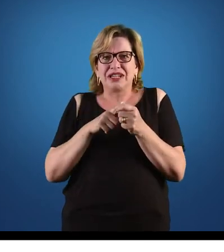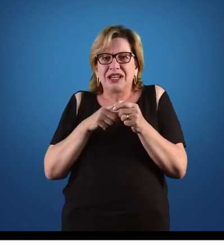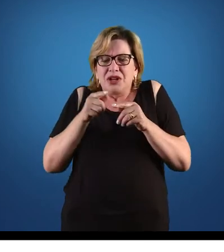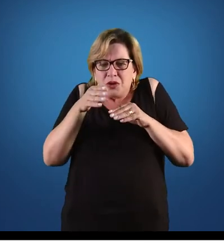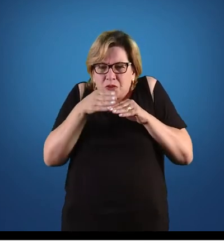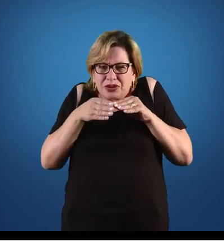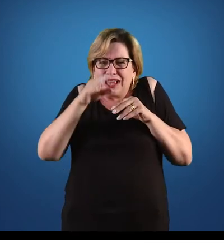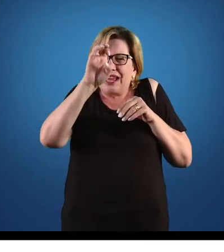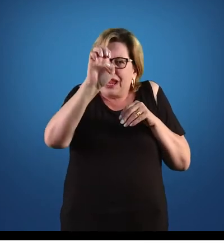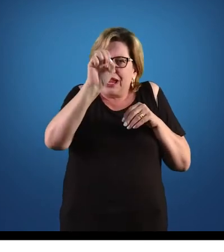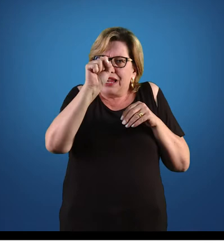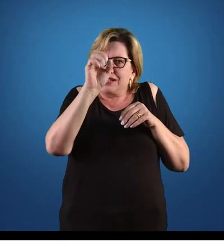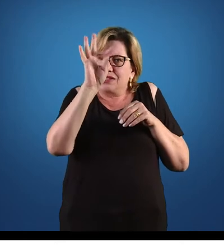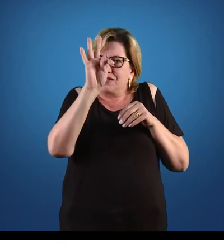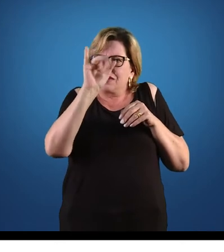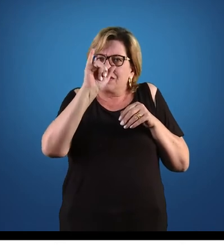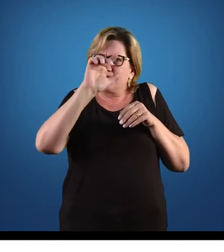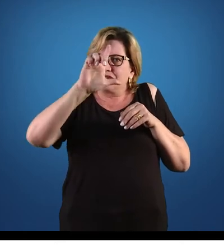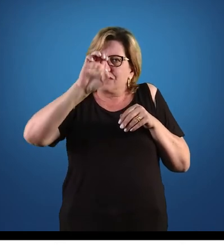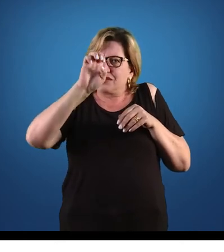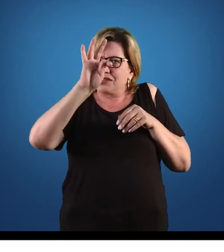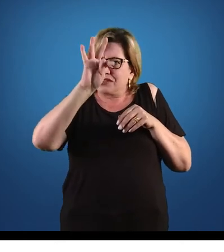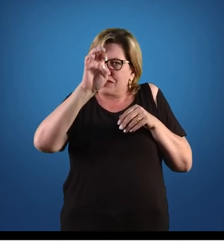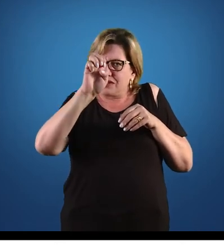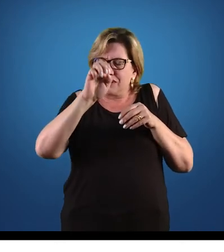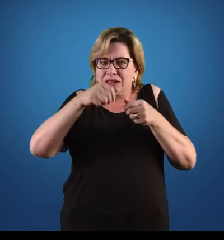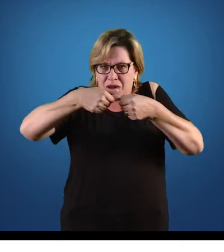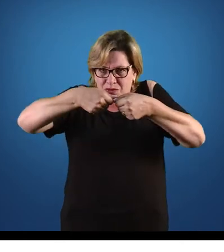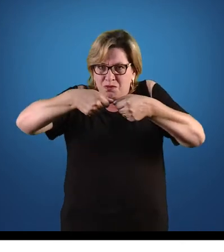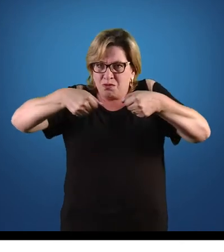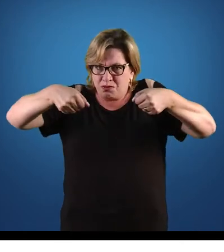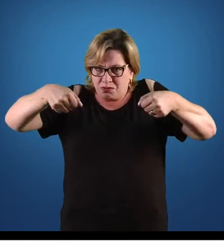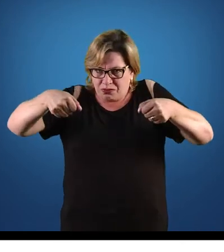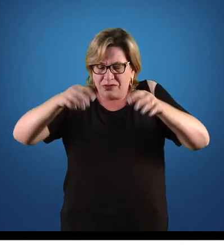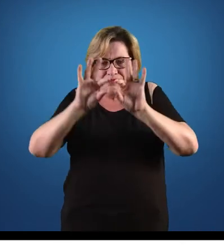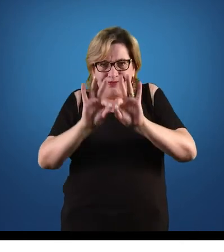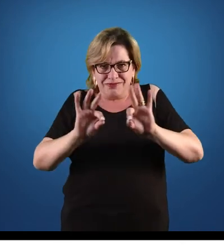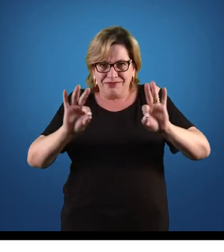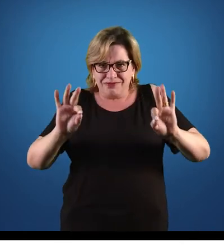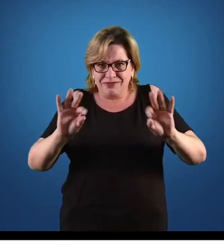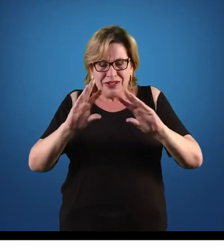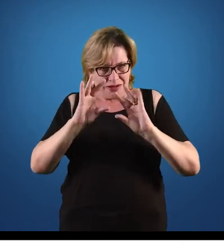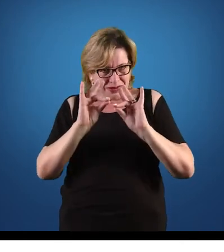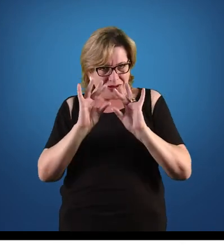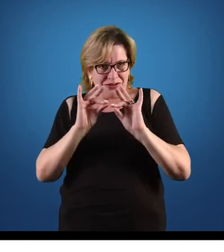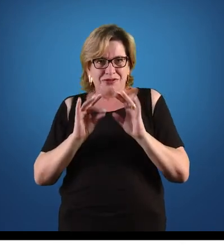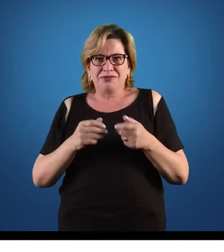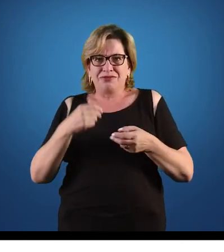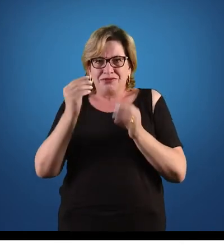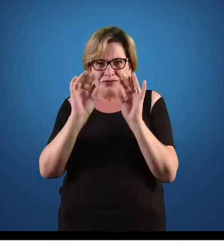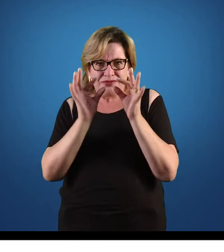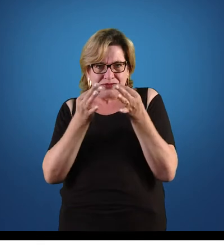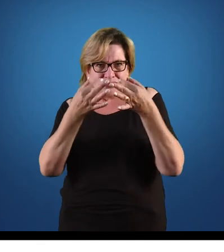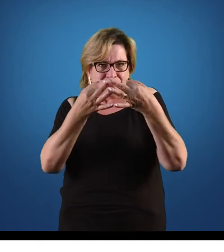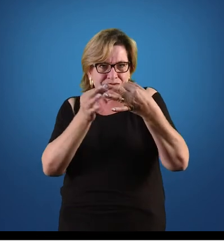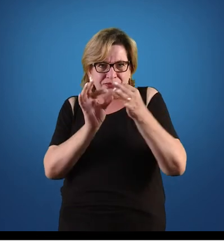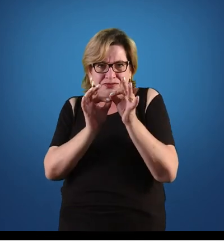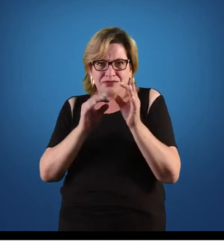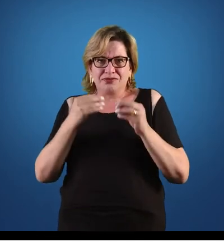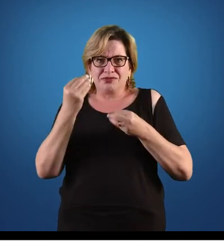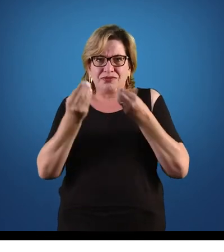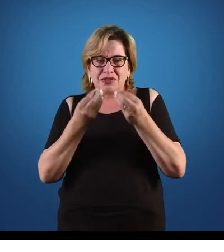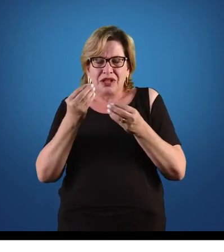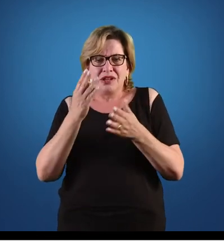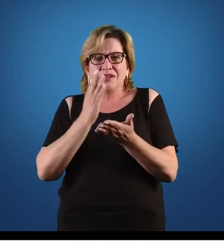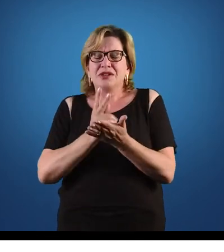estilete, ok? De um estilete, durex comum, fita adesiva, né? Para você poder grudar as partes plásticas. Eu